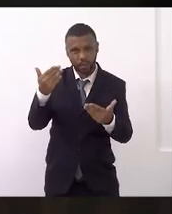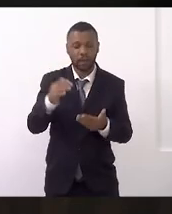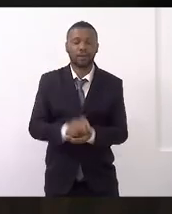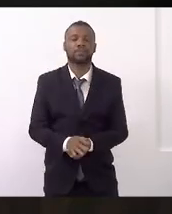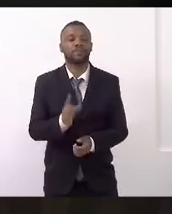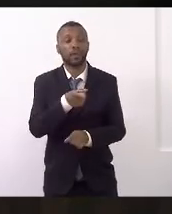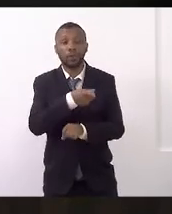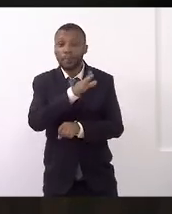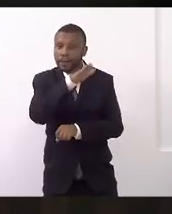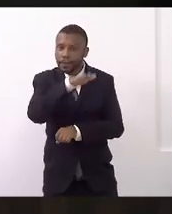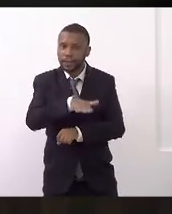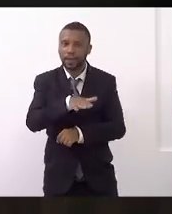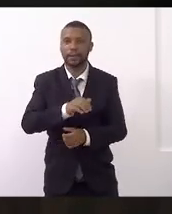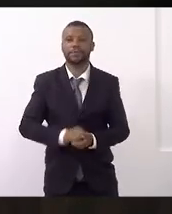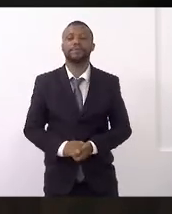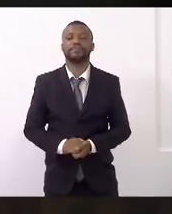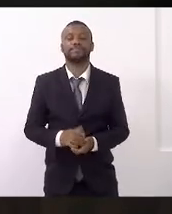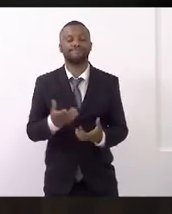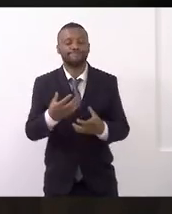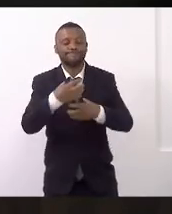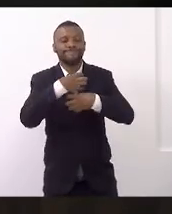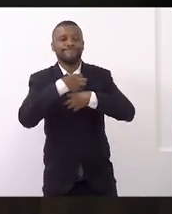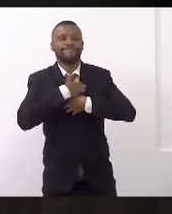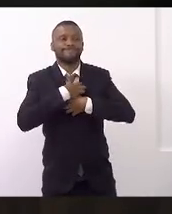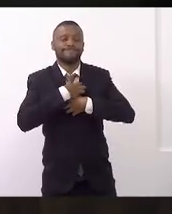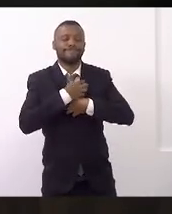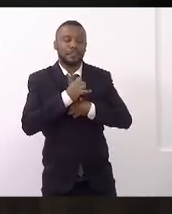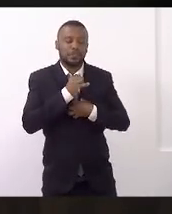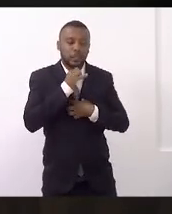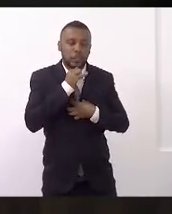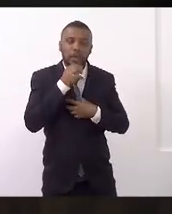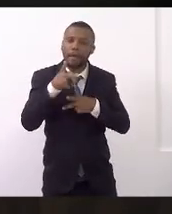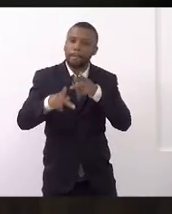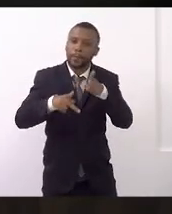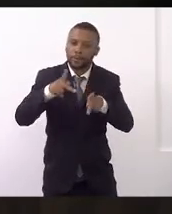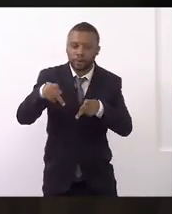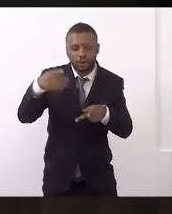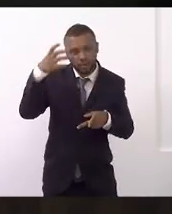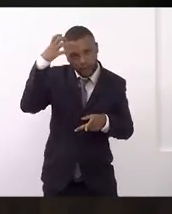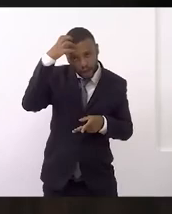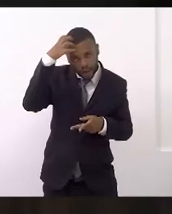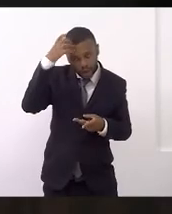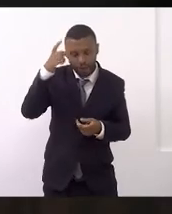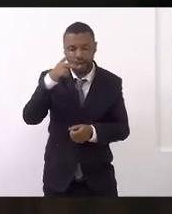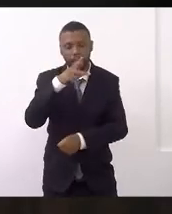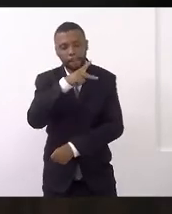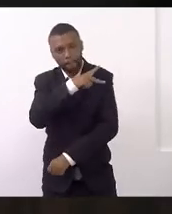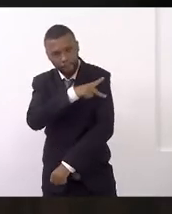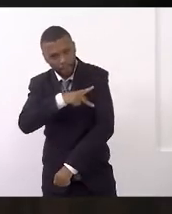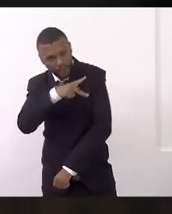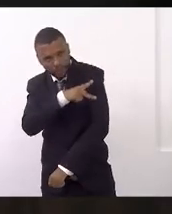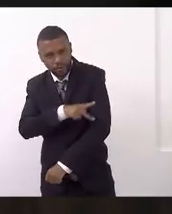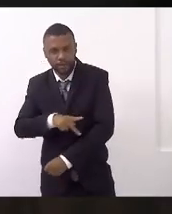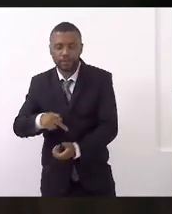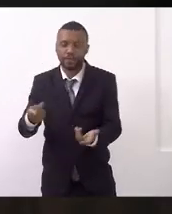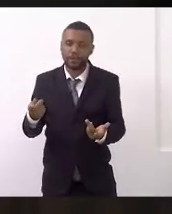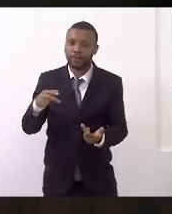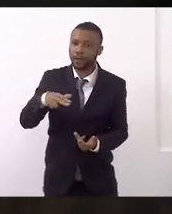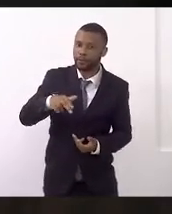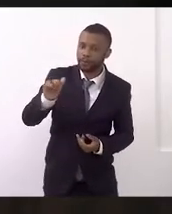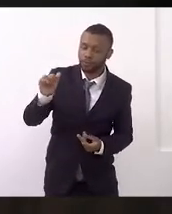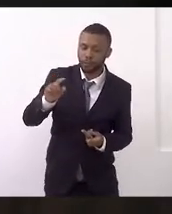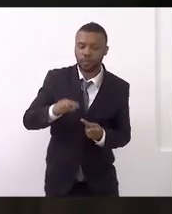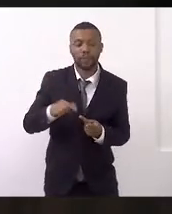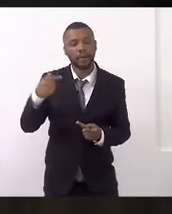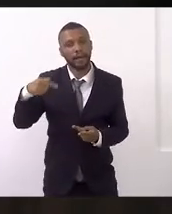horas. Nossos sentimentos aí à população de Angra, como também de Paraty, Nova Iguaçu, Queimados, Mesquita,